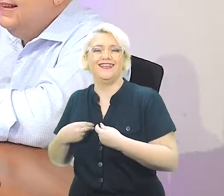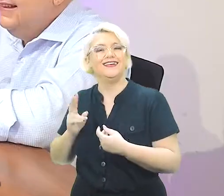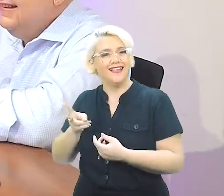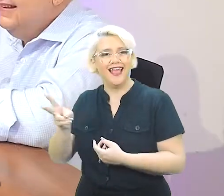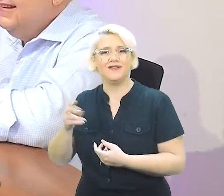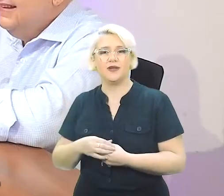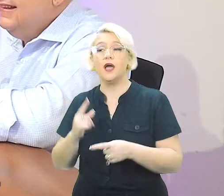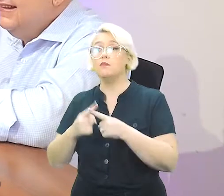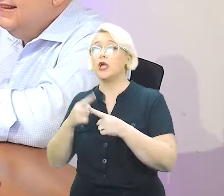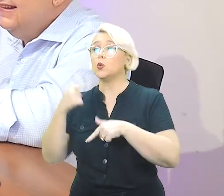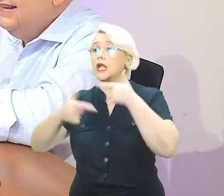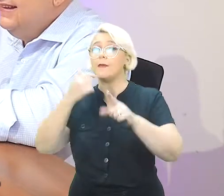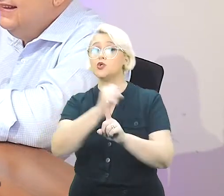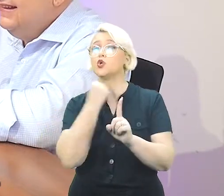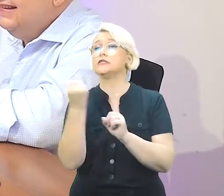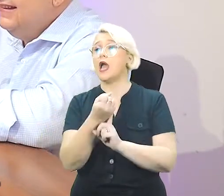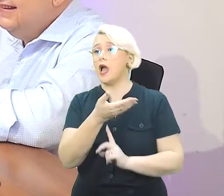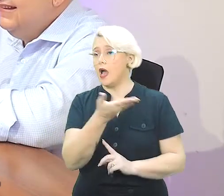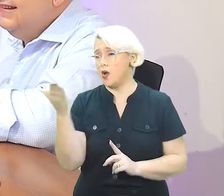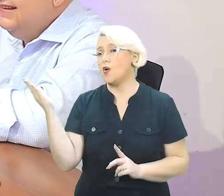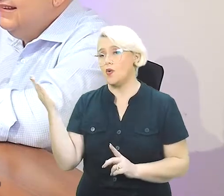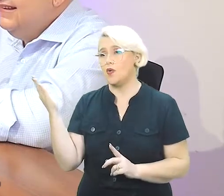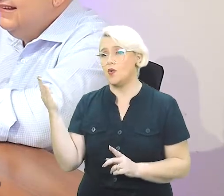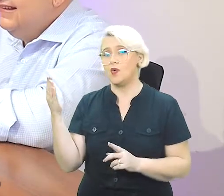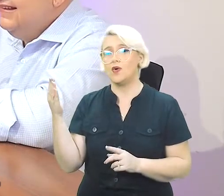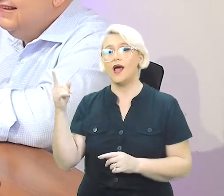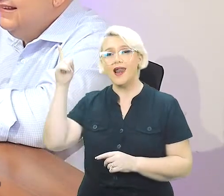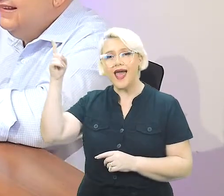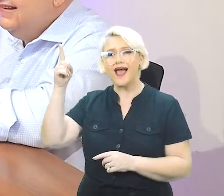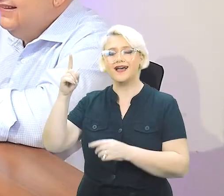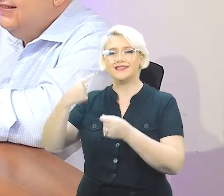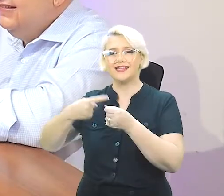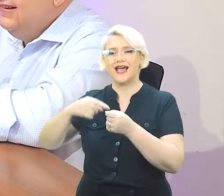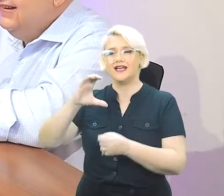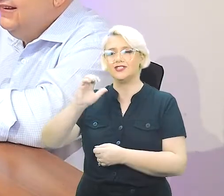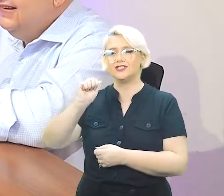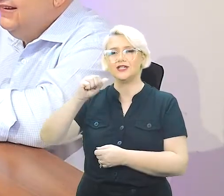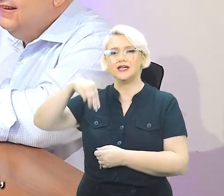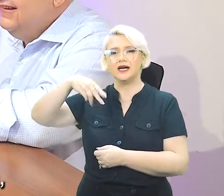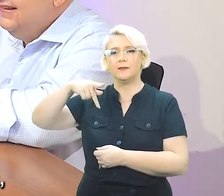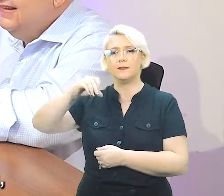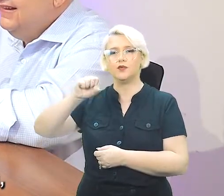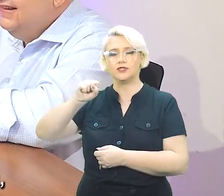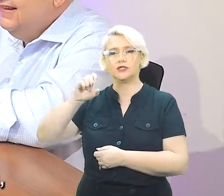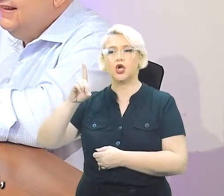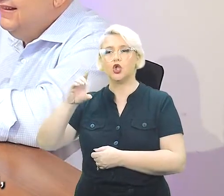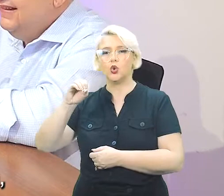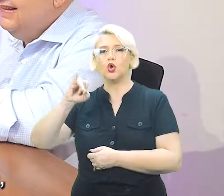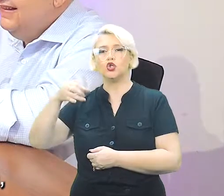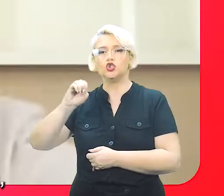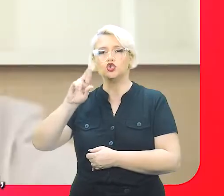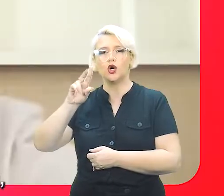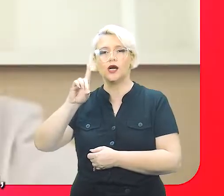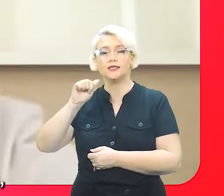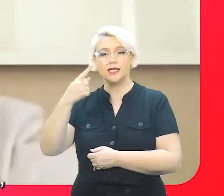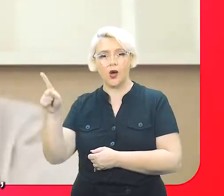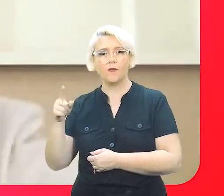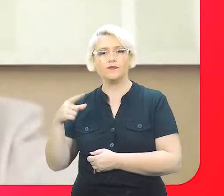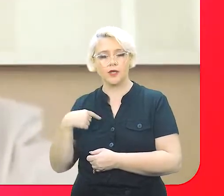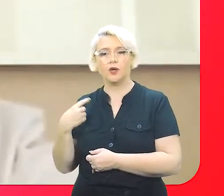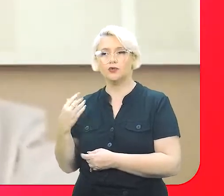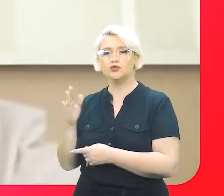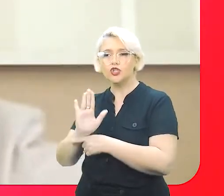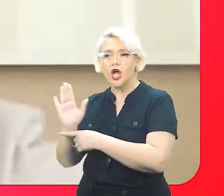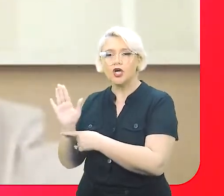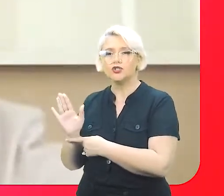para as obras sociais lá de Campos do Jordão? Então, eu tinha um carteirão e eu mandava,